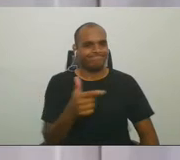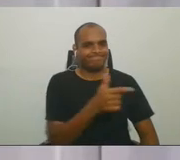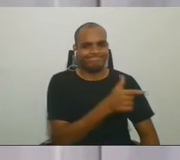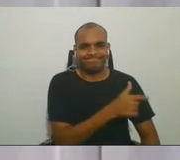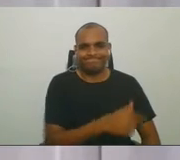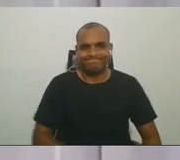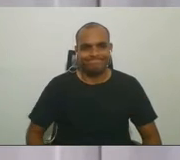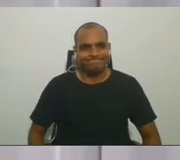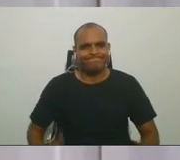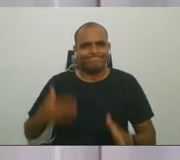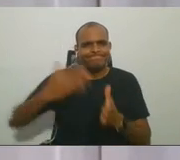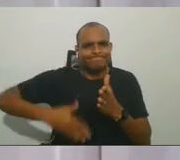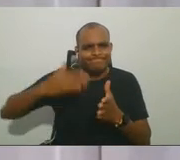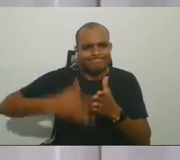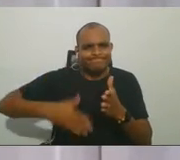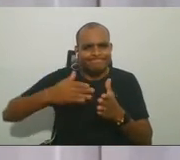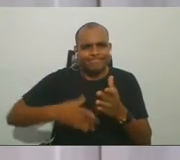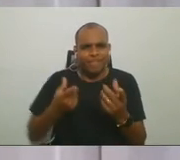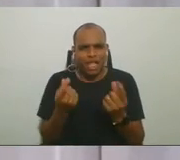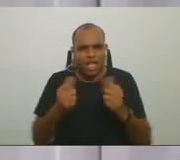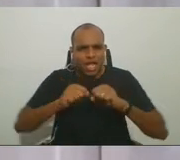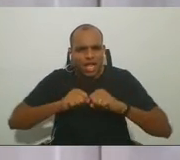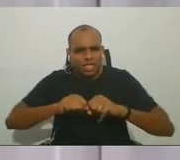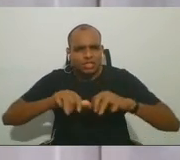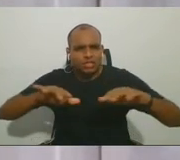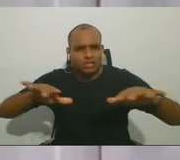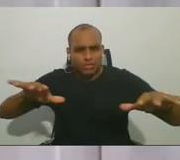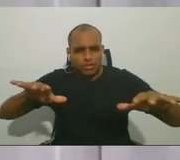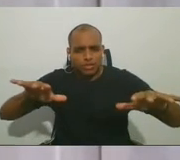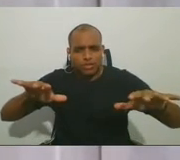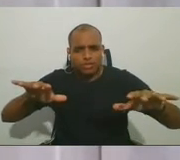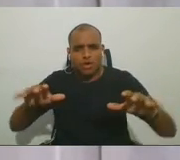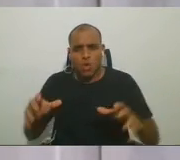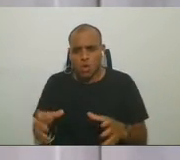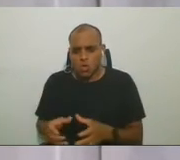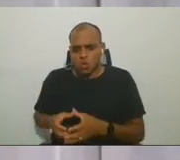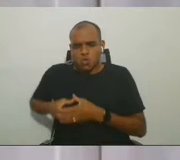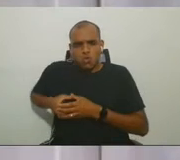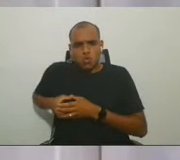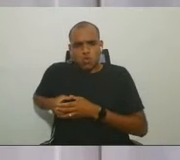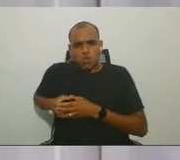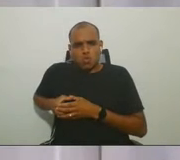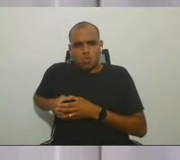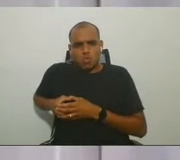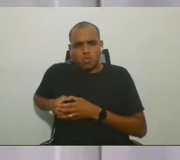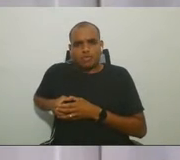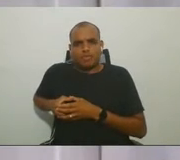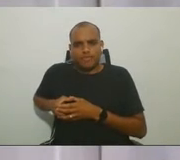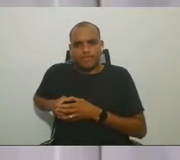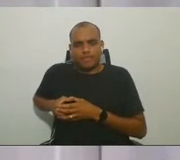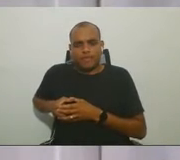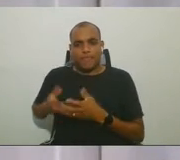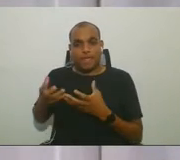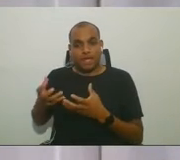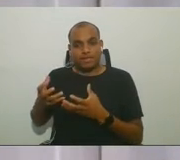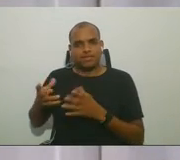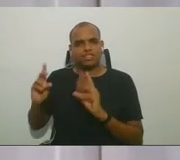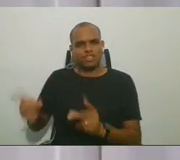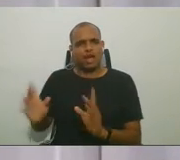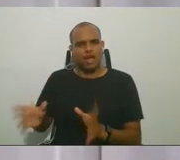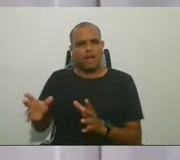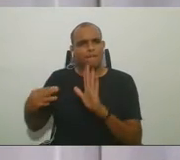os impedimentos redistributivos que têm a concentração repousam sobre uma ordem que é muito